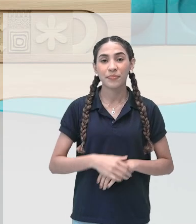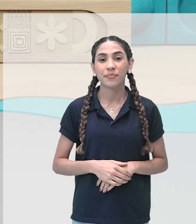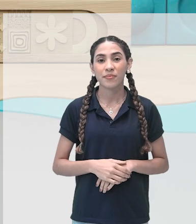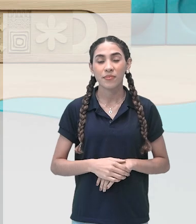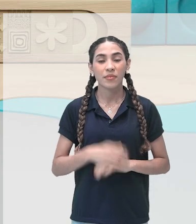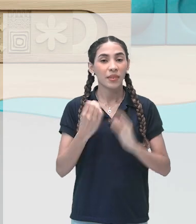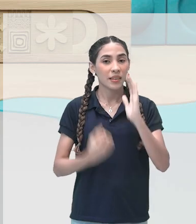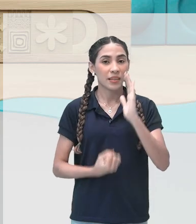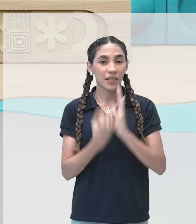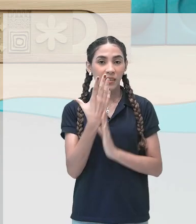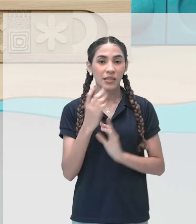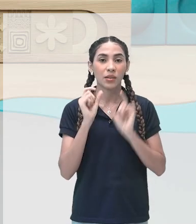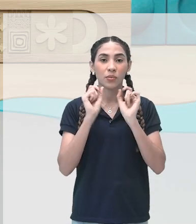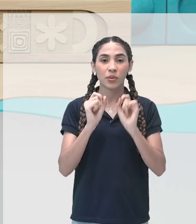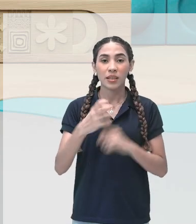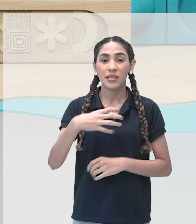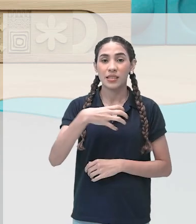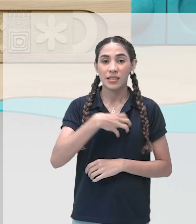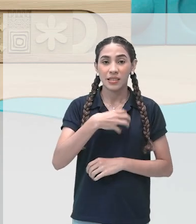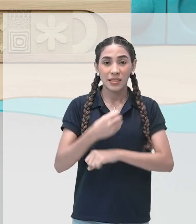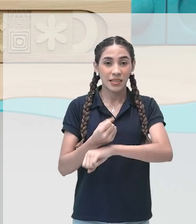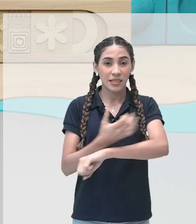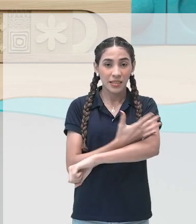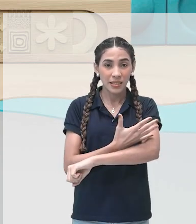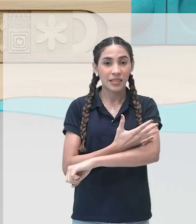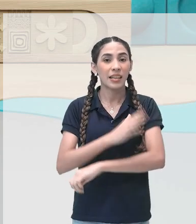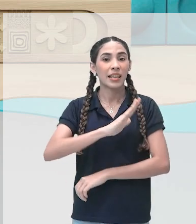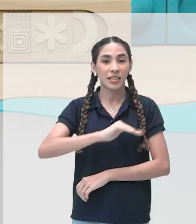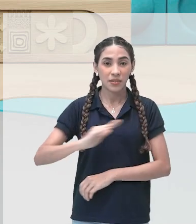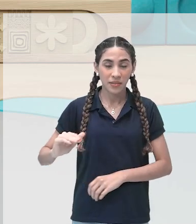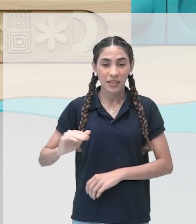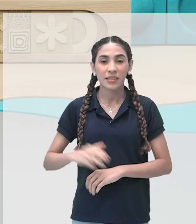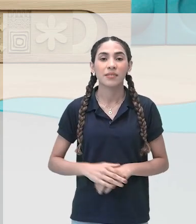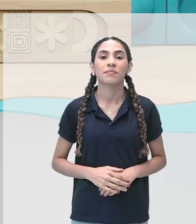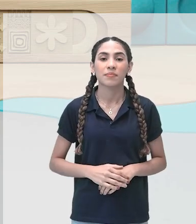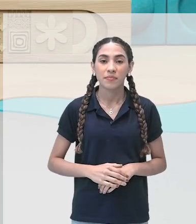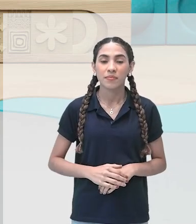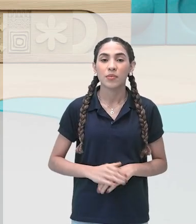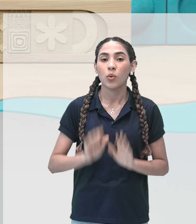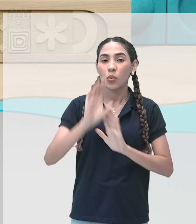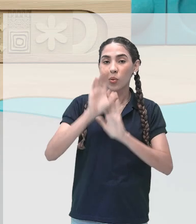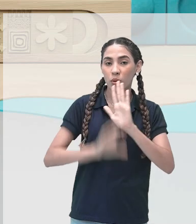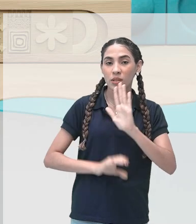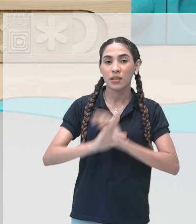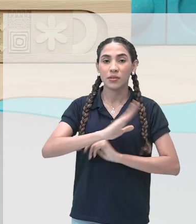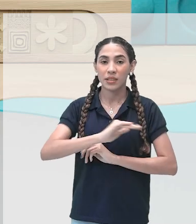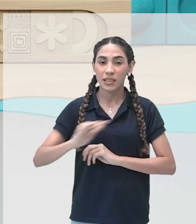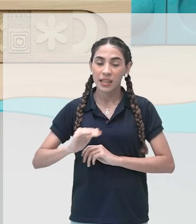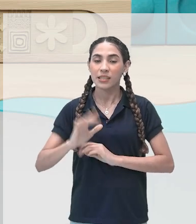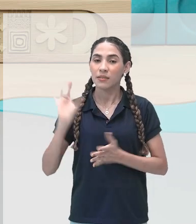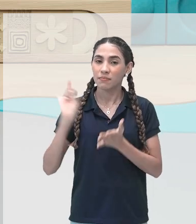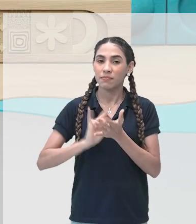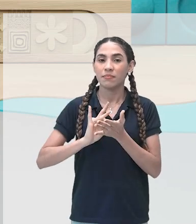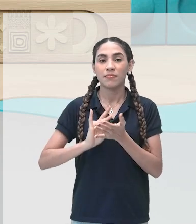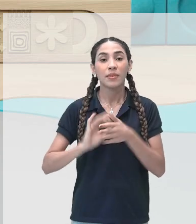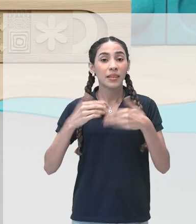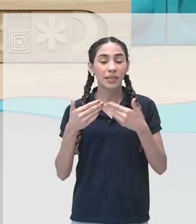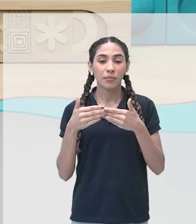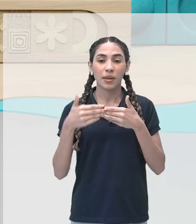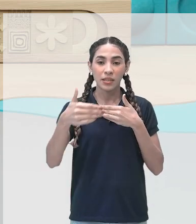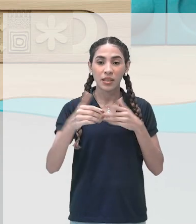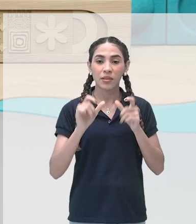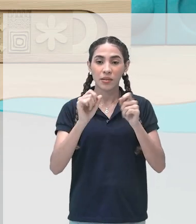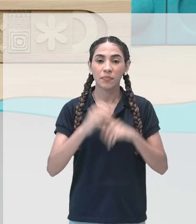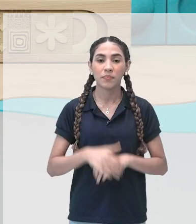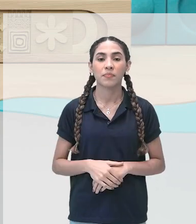com o surgimento do sentimento de infância, propriamente dito, que a concepção de infância se efetivou. A partir daí,